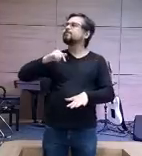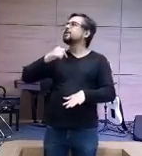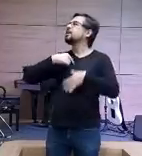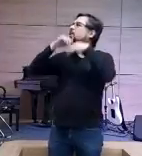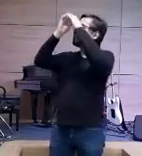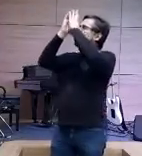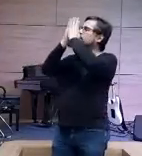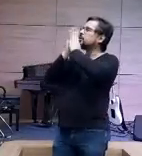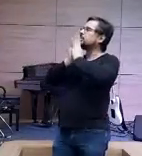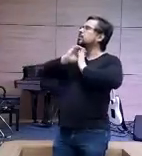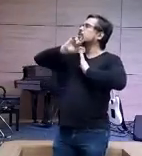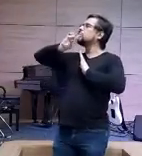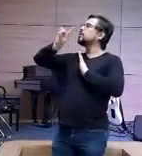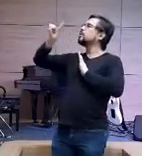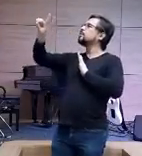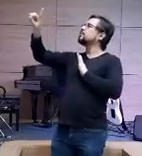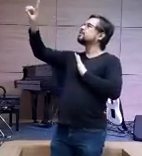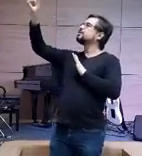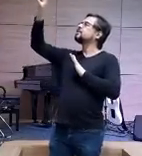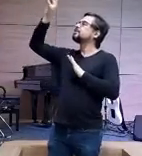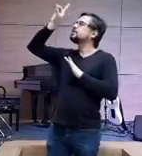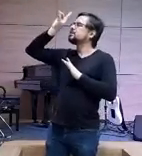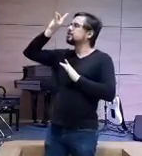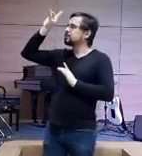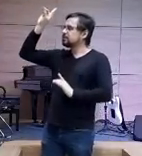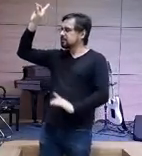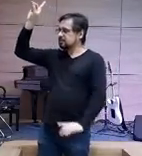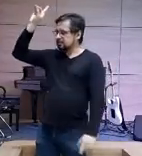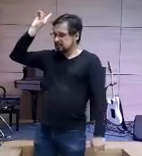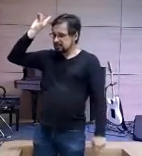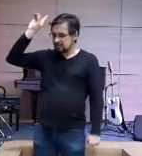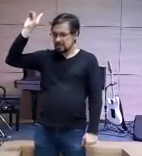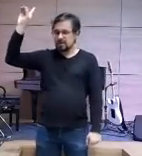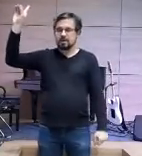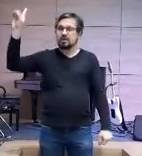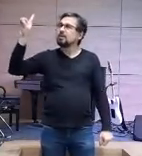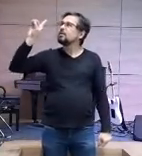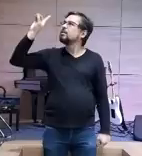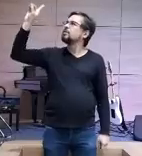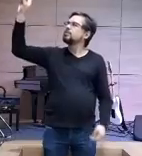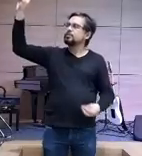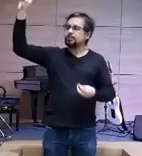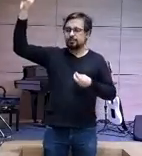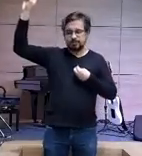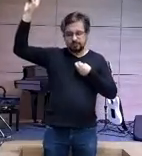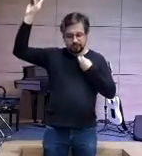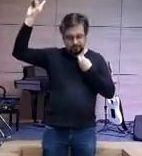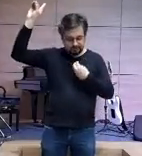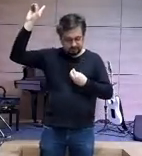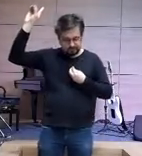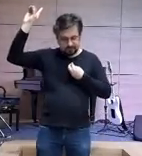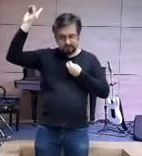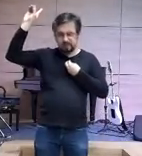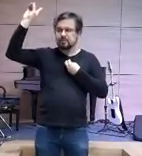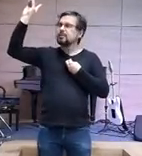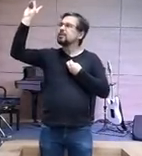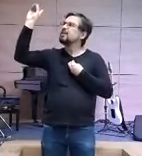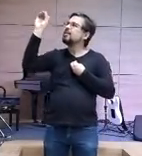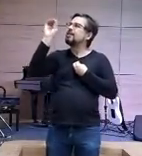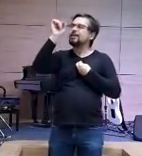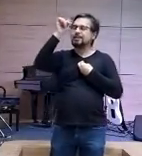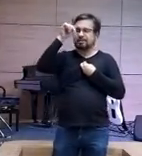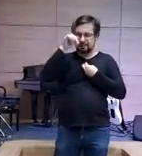tolerarei já tolerarei sais aqui